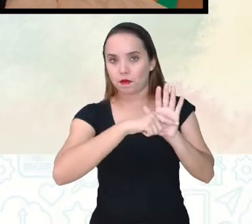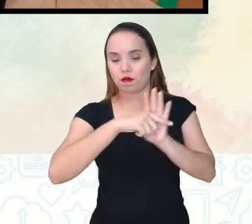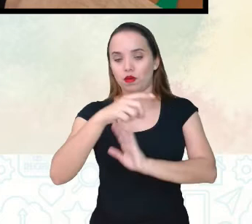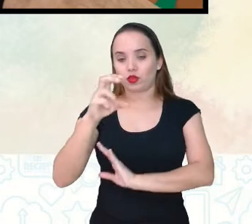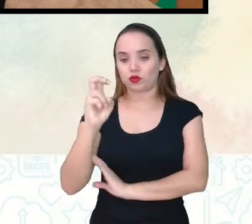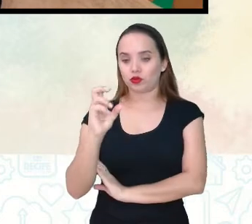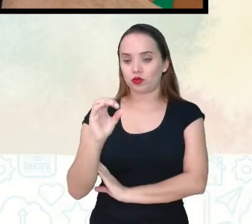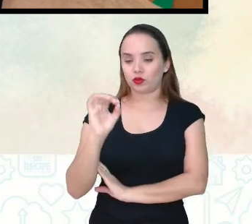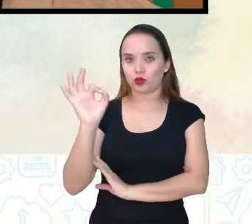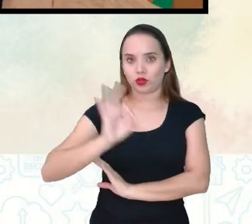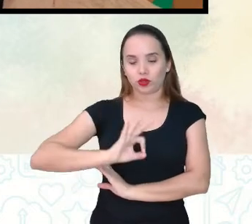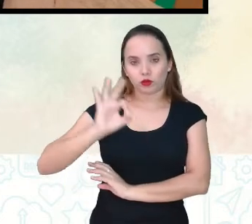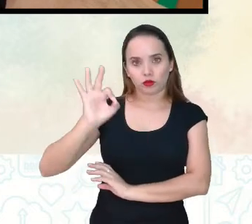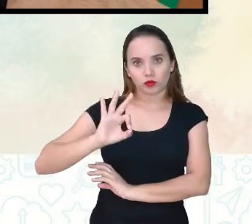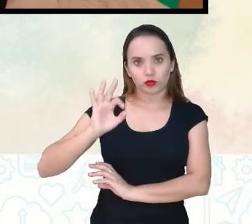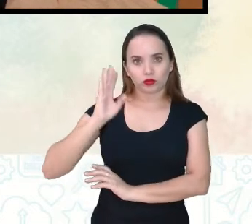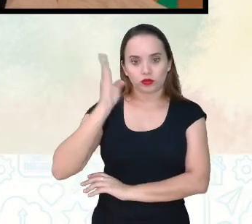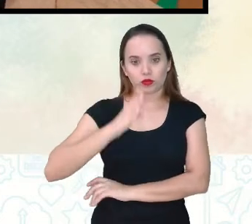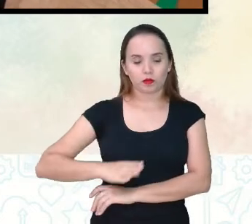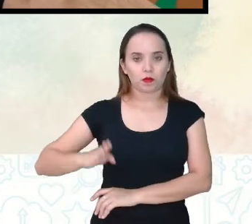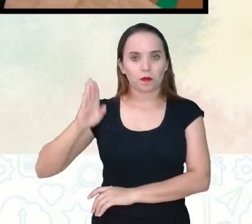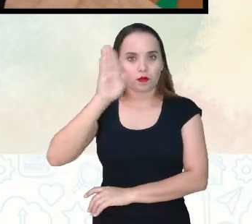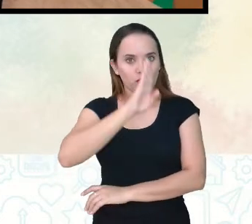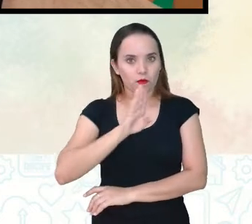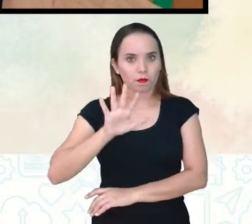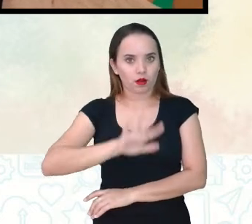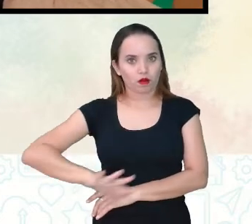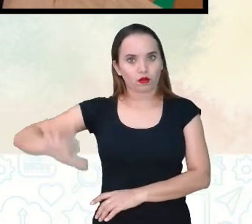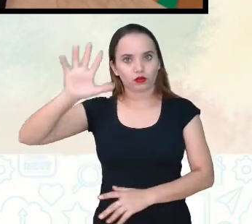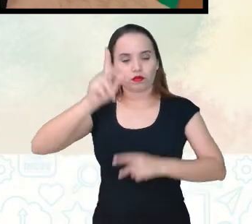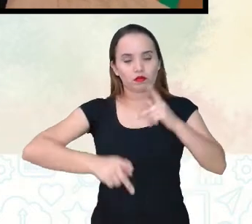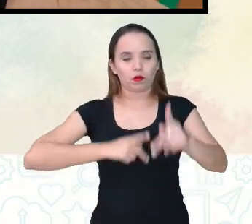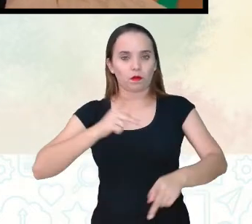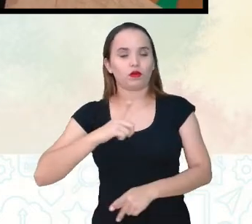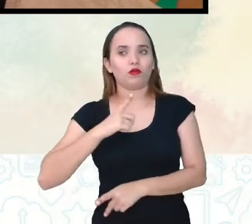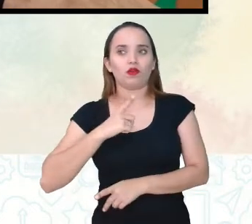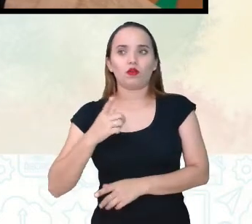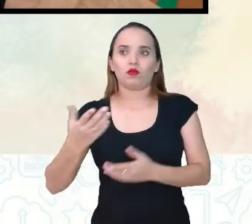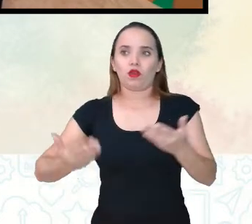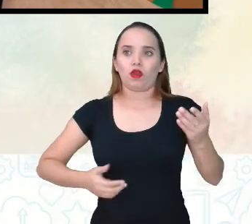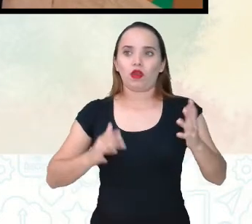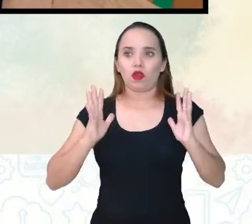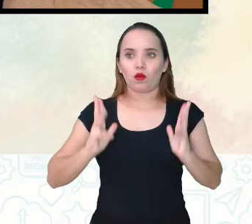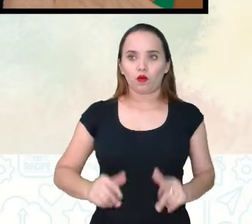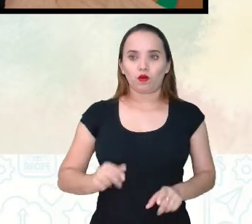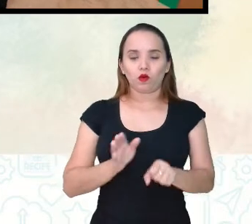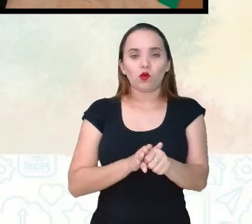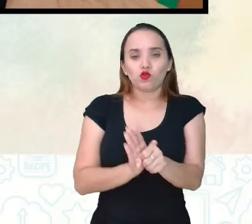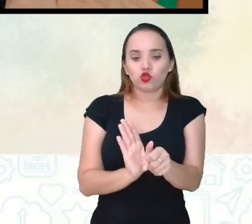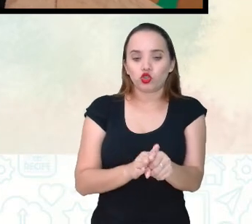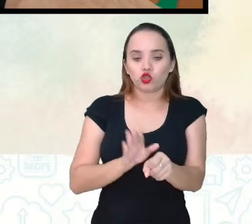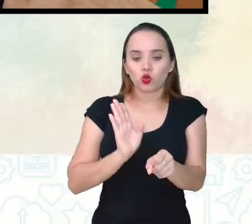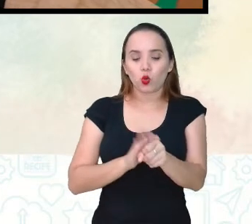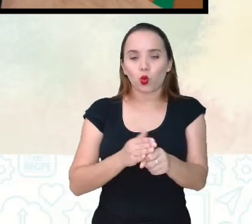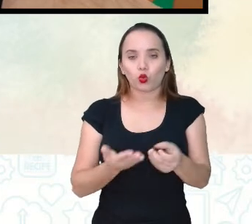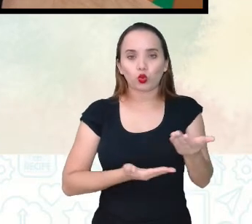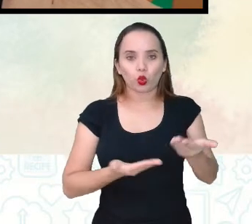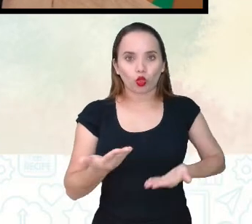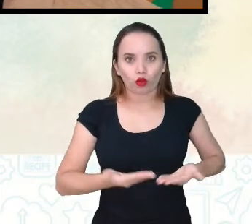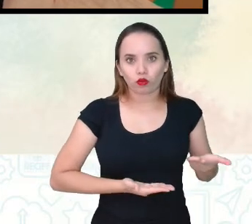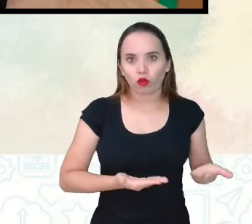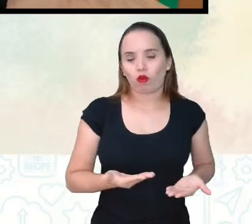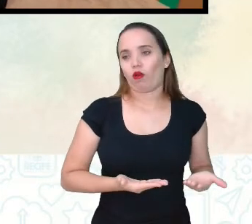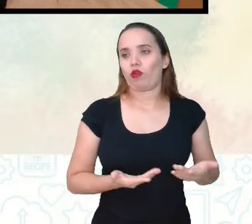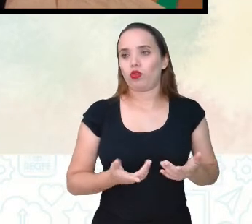tem acesso a esgoto tratado e 16% de brasileiros e brasileiras não possuem abastecimento de água